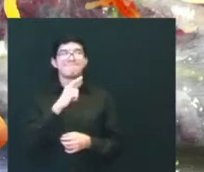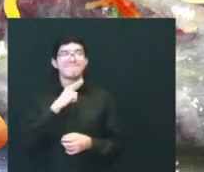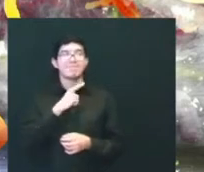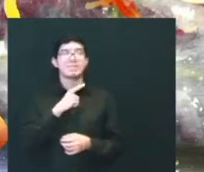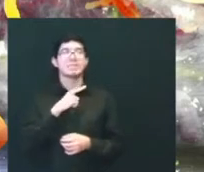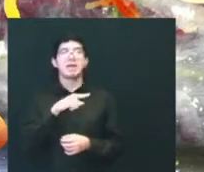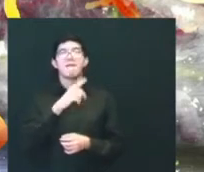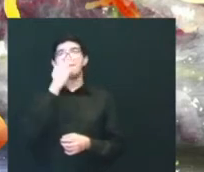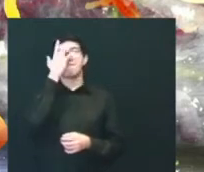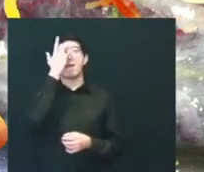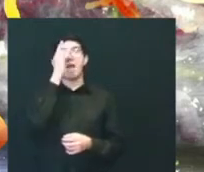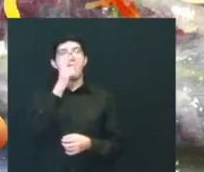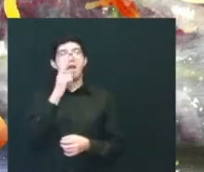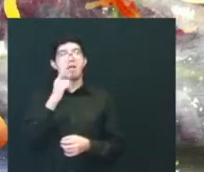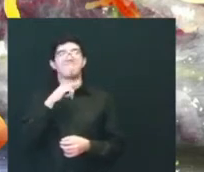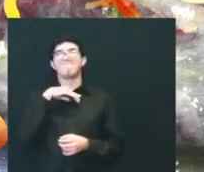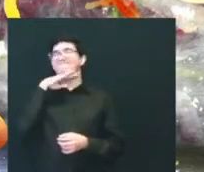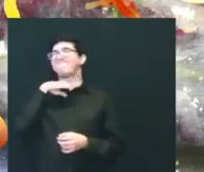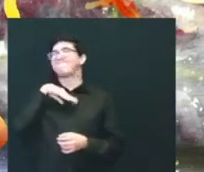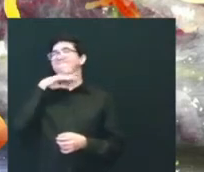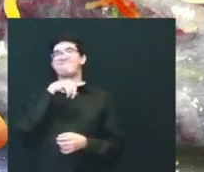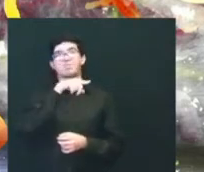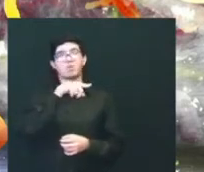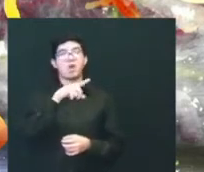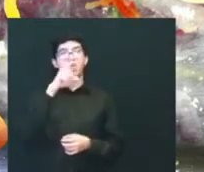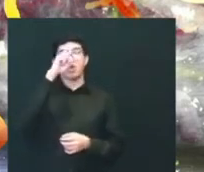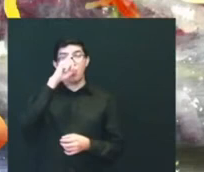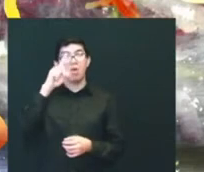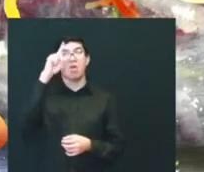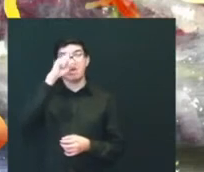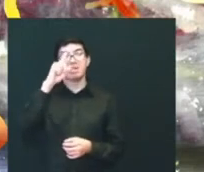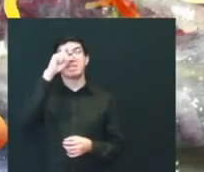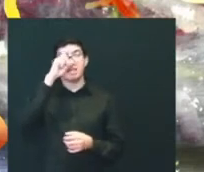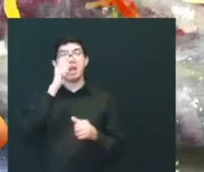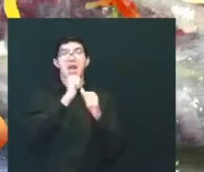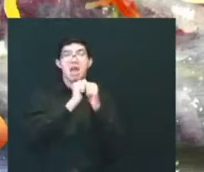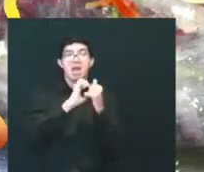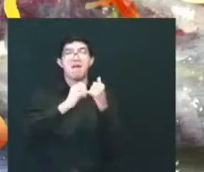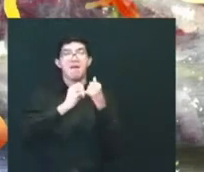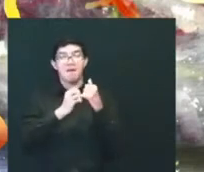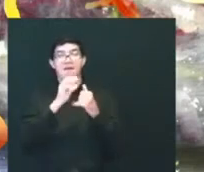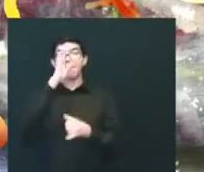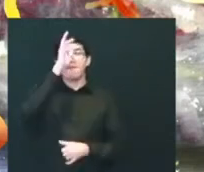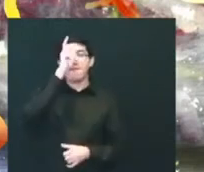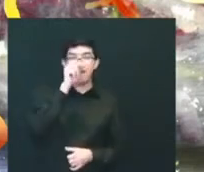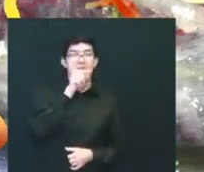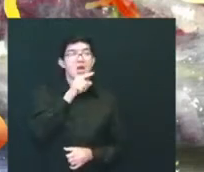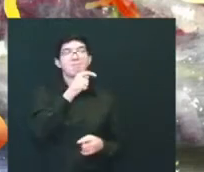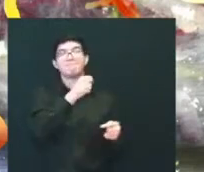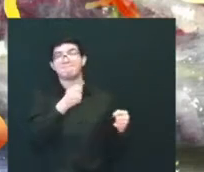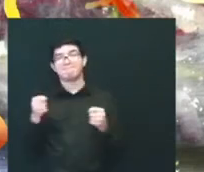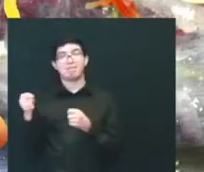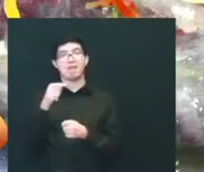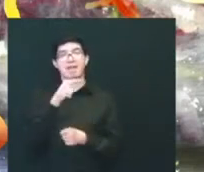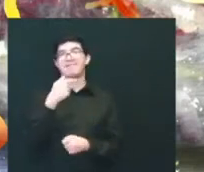E todo dia fazer arroz, feijão e frango cozido, arroz, feijão e frango cozido, isso ele não